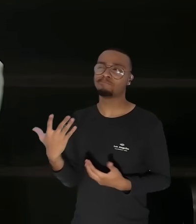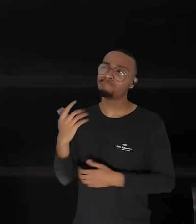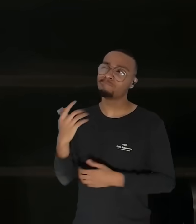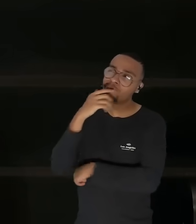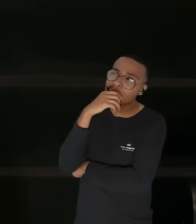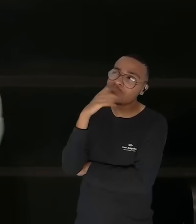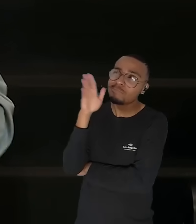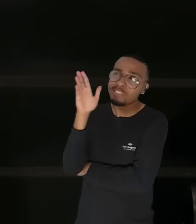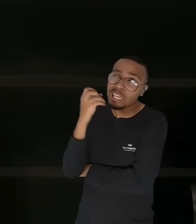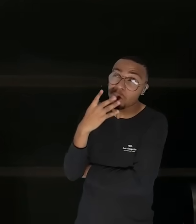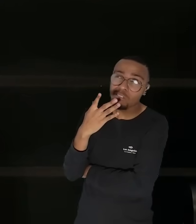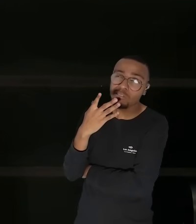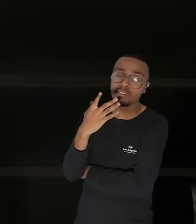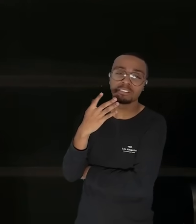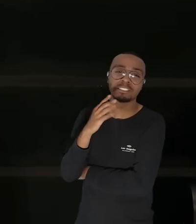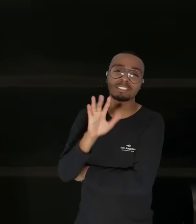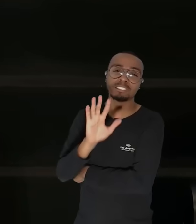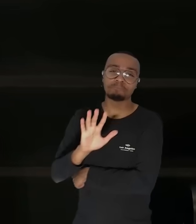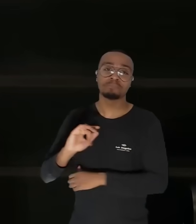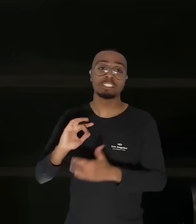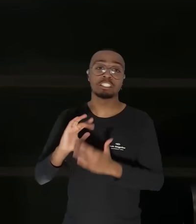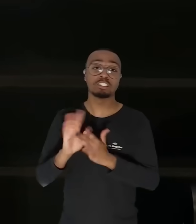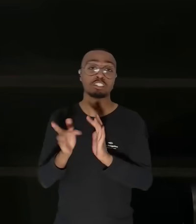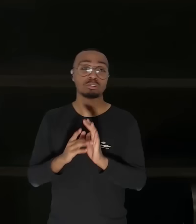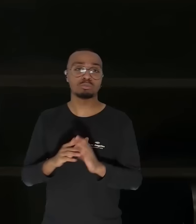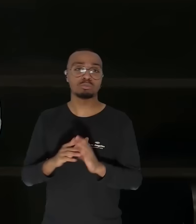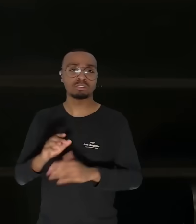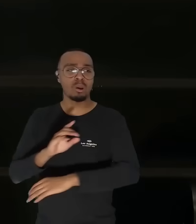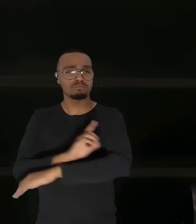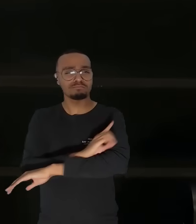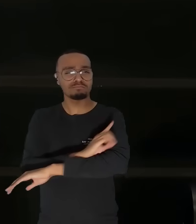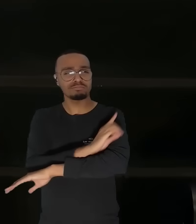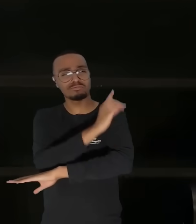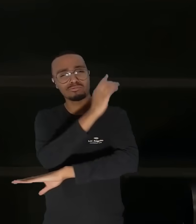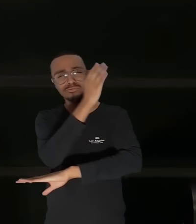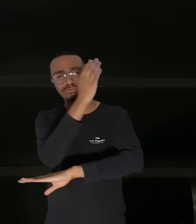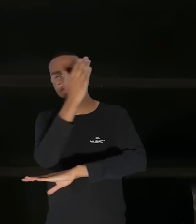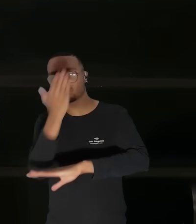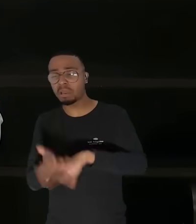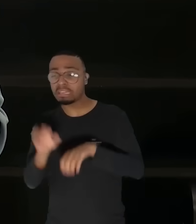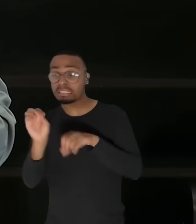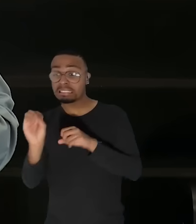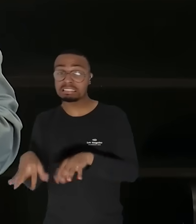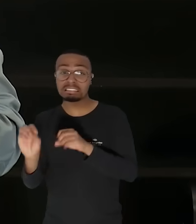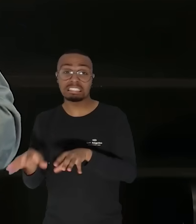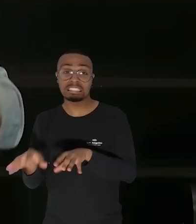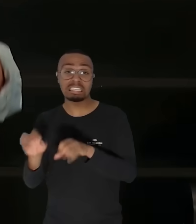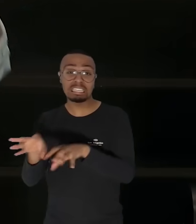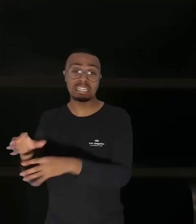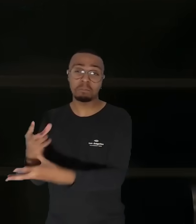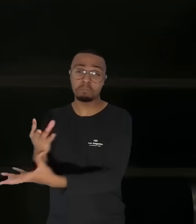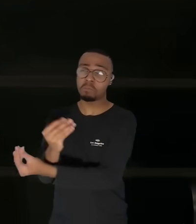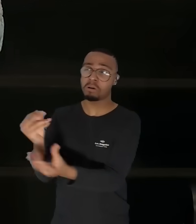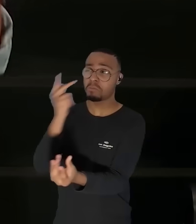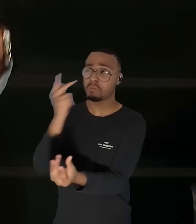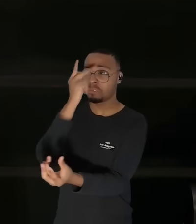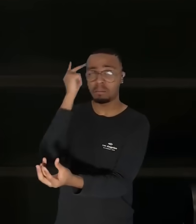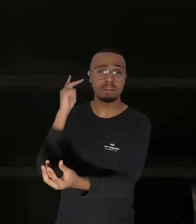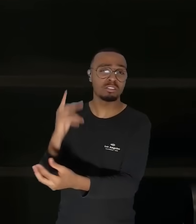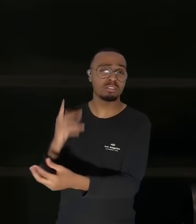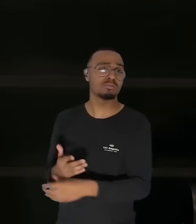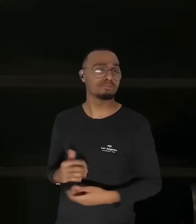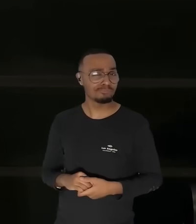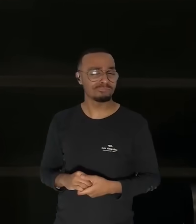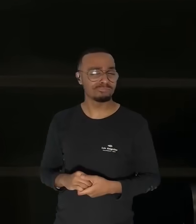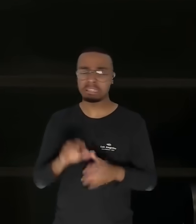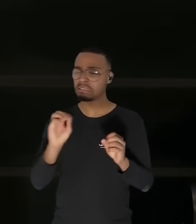Jesus estava ensinando o dia inteiro à beira do mar da Galiléia. Depois de pregar um dia